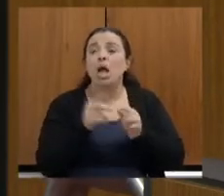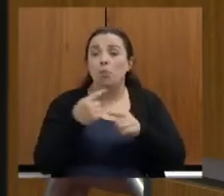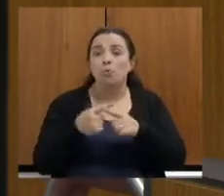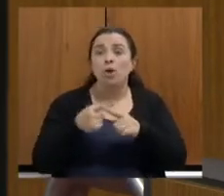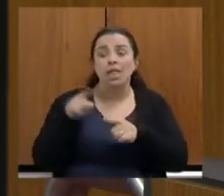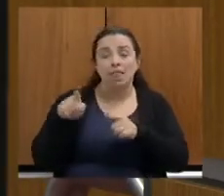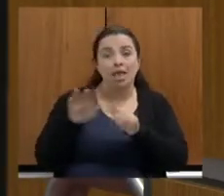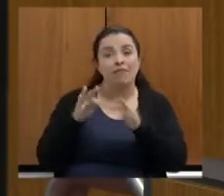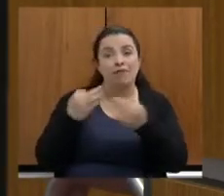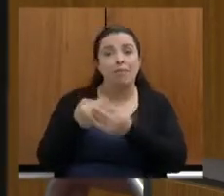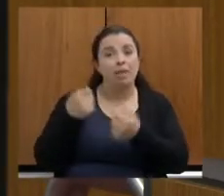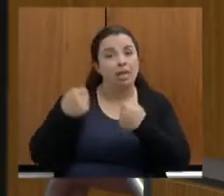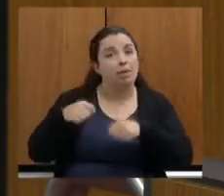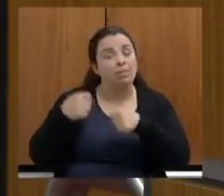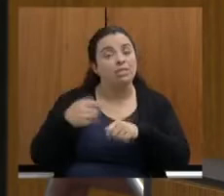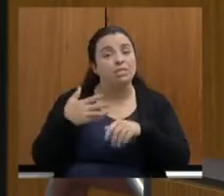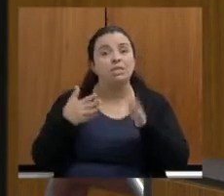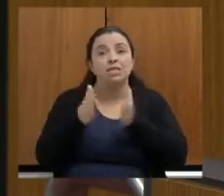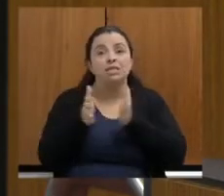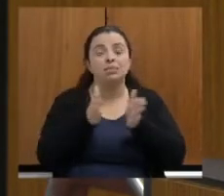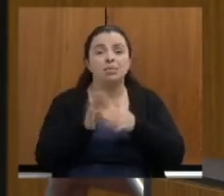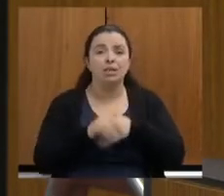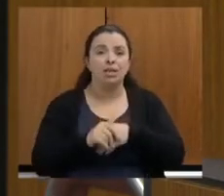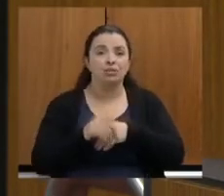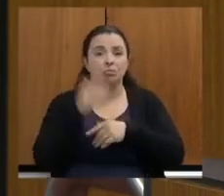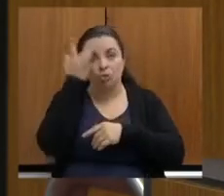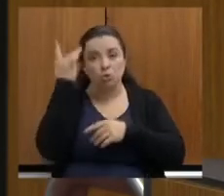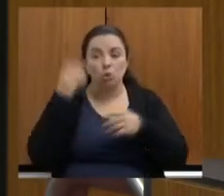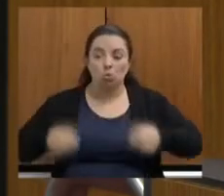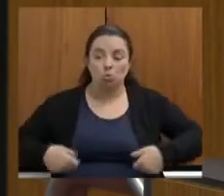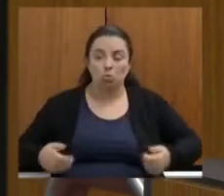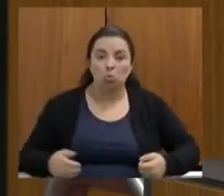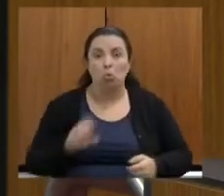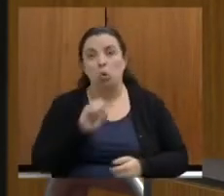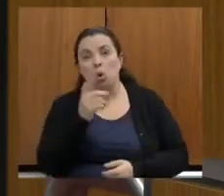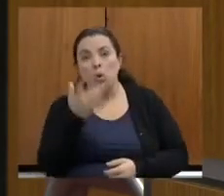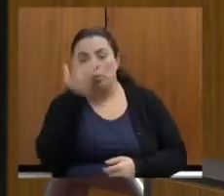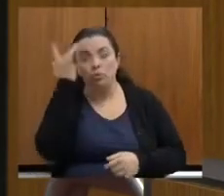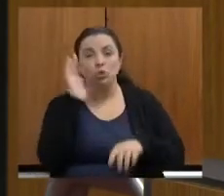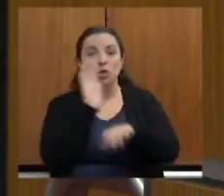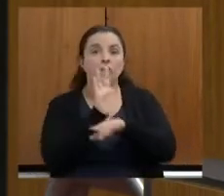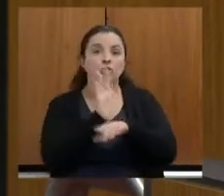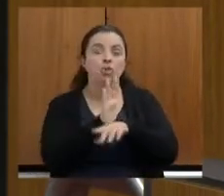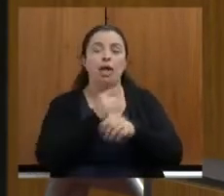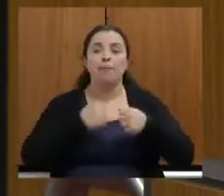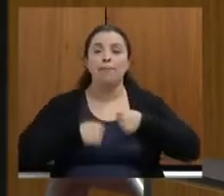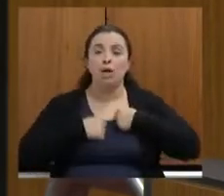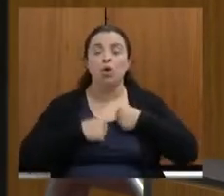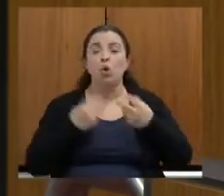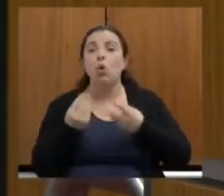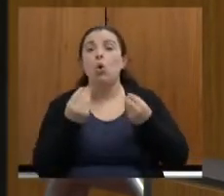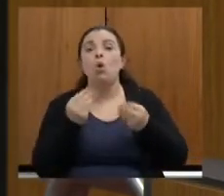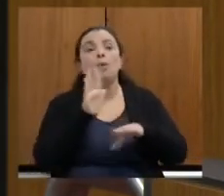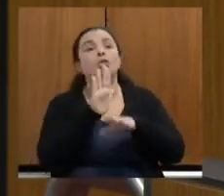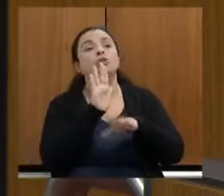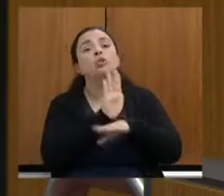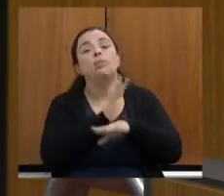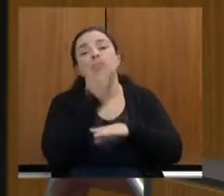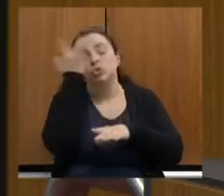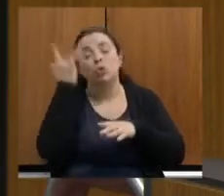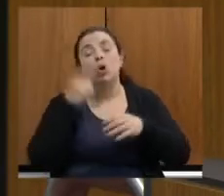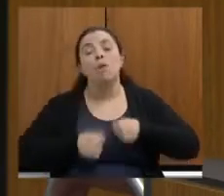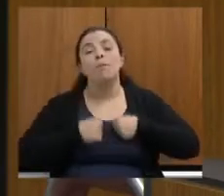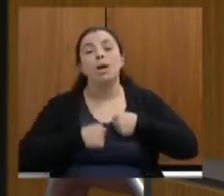cadeirante é uma pessoa que vai precisar de uma ajuda no banho como que você vai ajudar uma pessoa tomar banho no banheiro no box